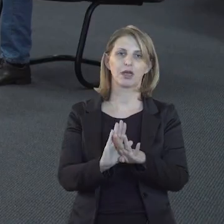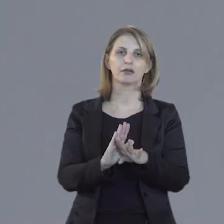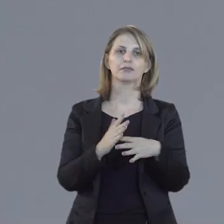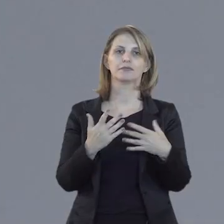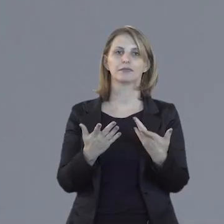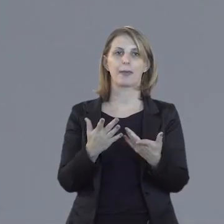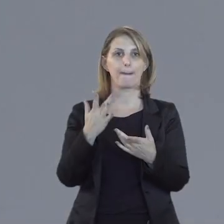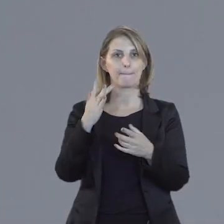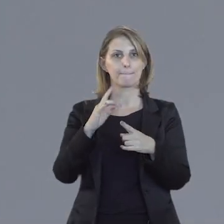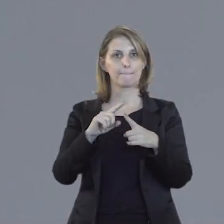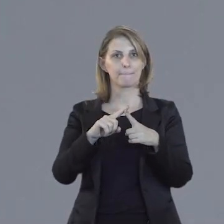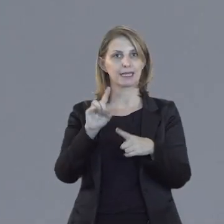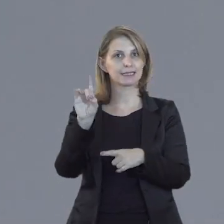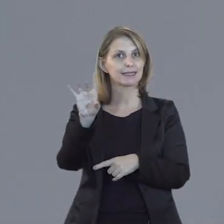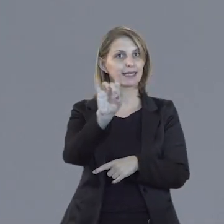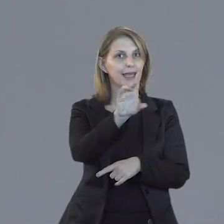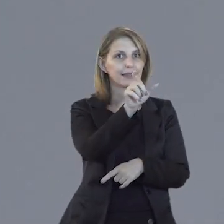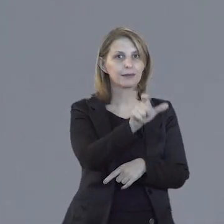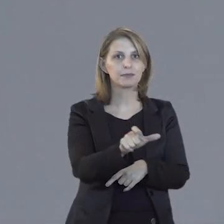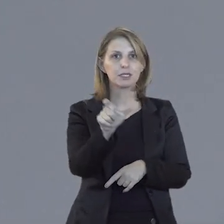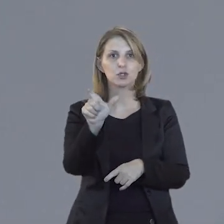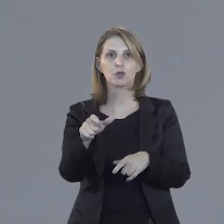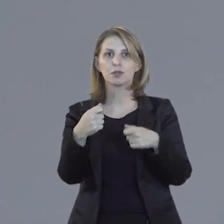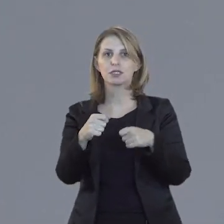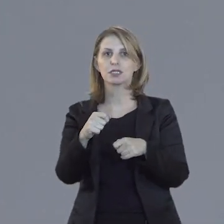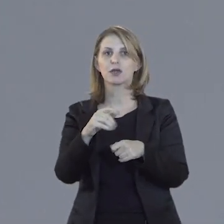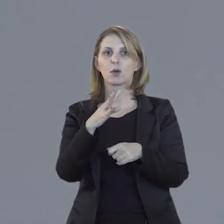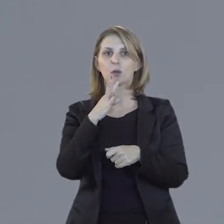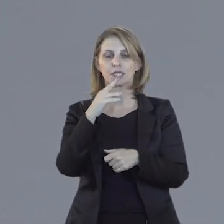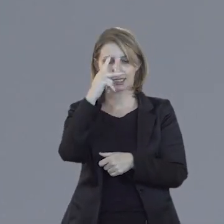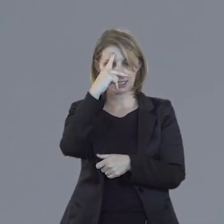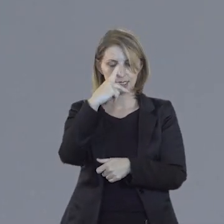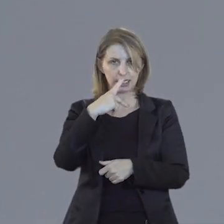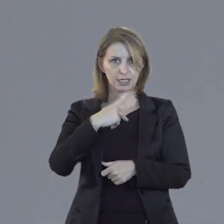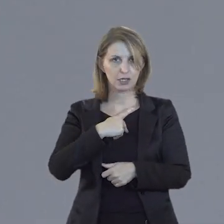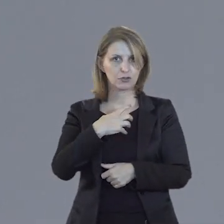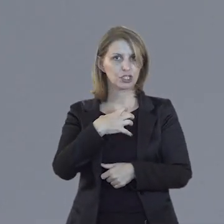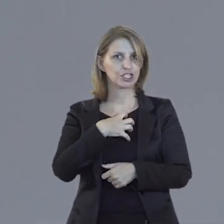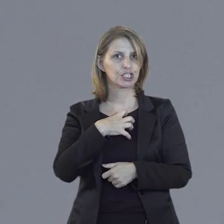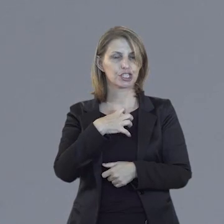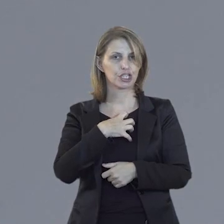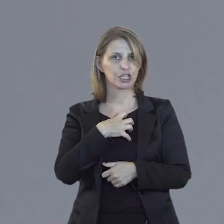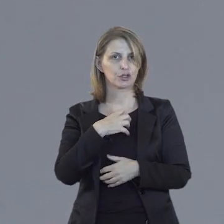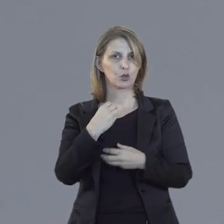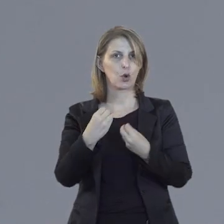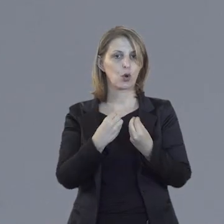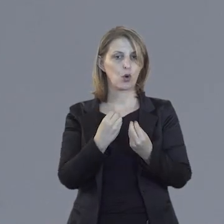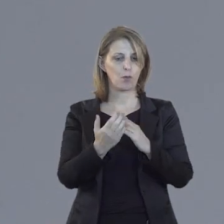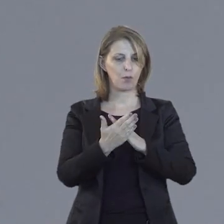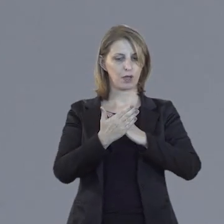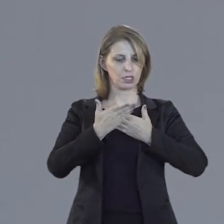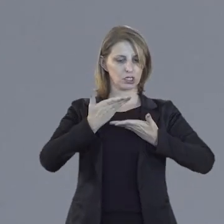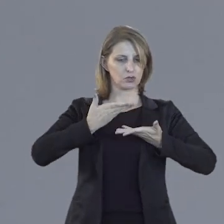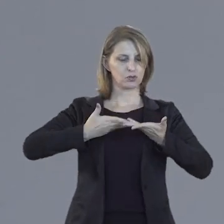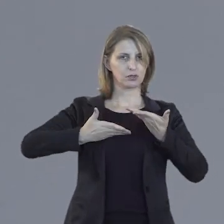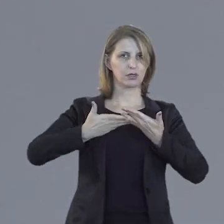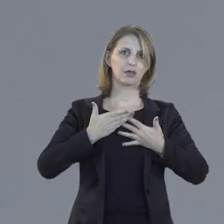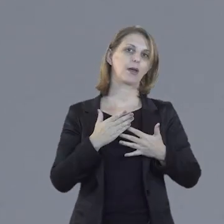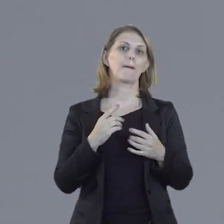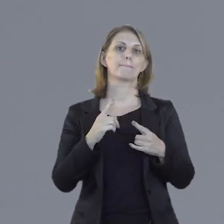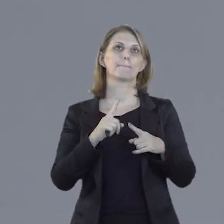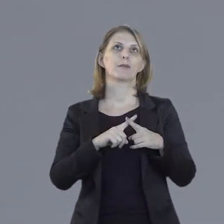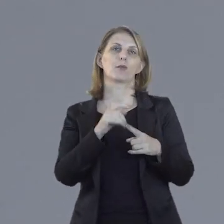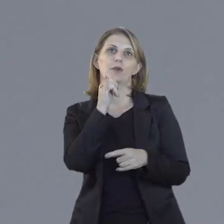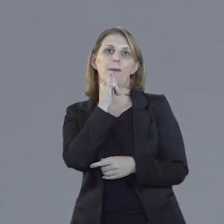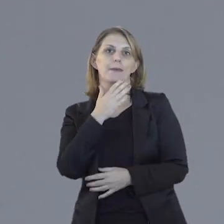ser interessante, mas eu acho que cada pessoa precisa procurar conhecer o que para